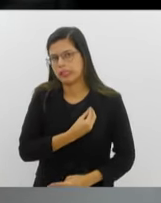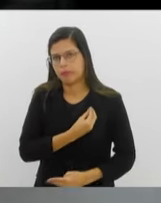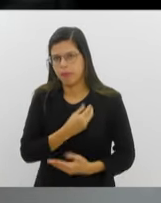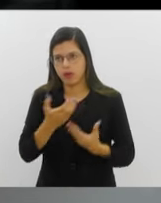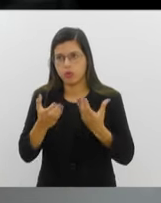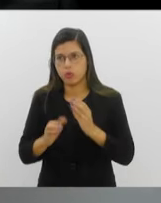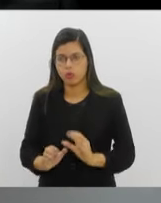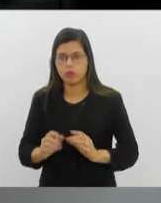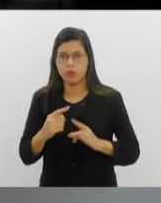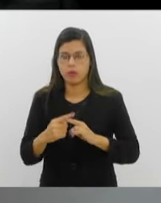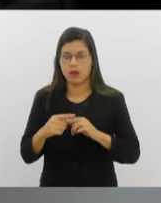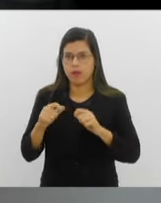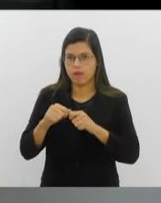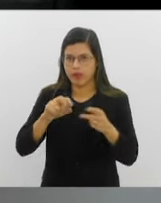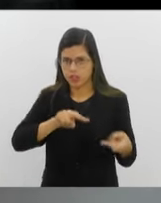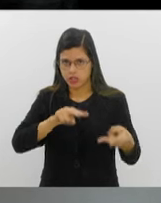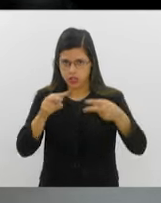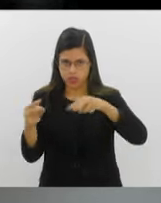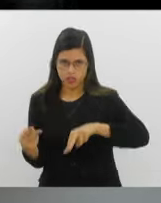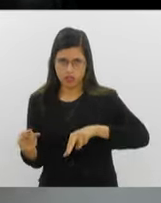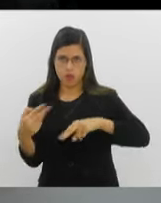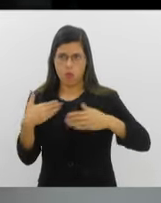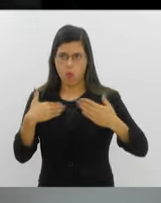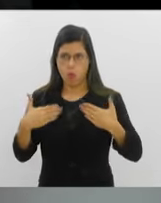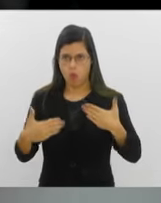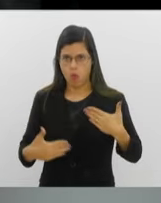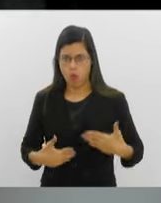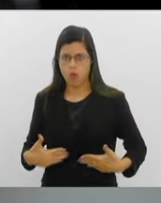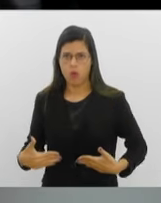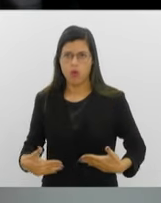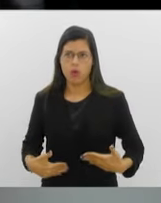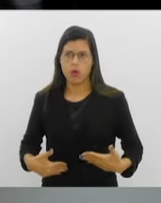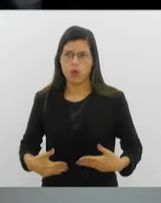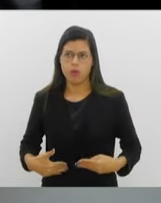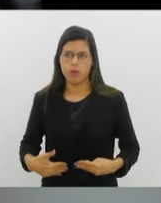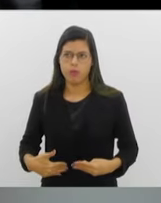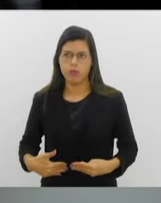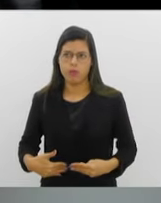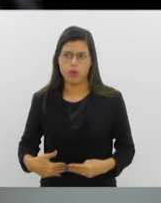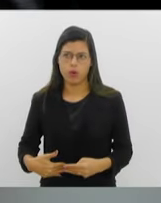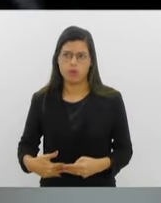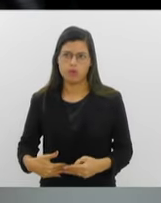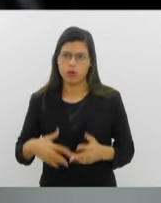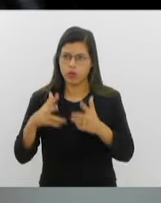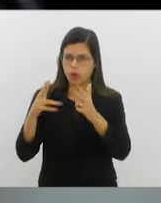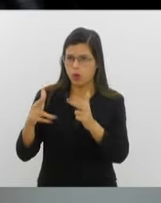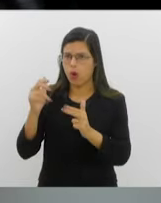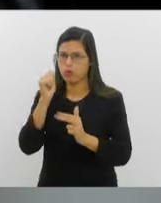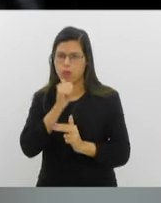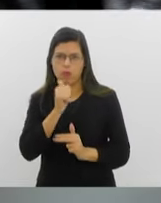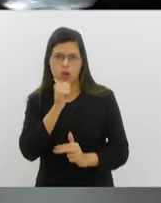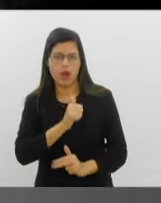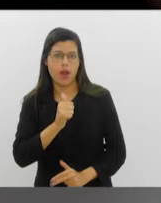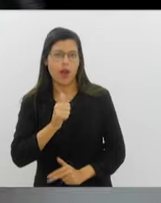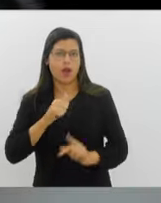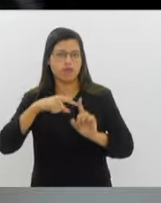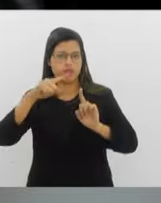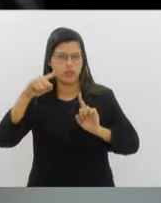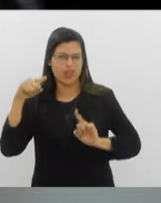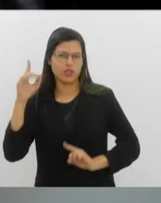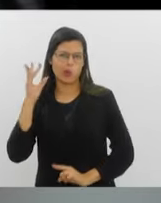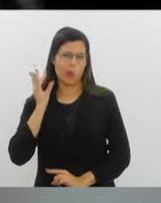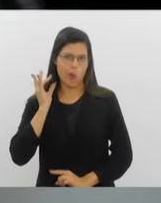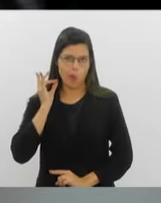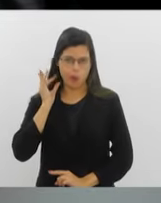fazem transição, adequam o seu corpo para serem corpos semelhantes das mulheres. Taxa hormonal, isso muda a estrutura óssea,